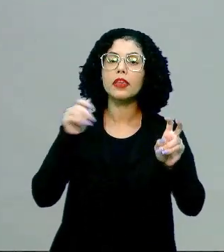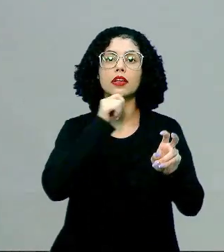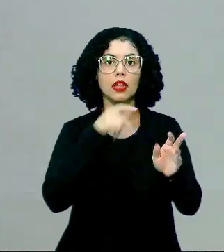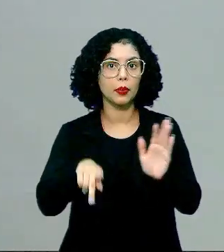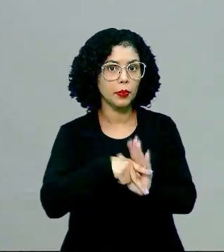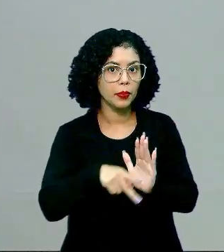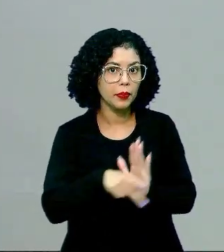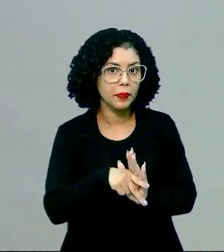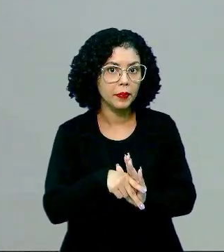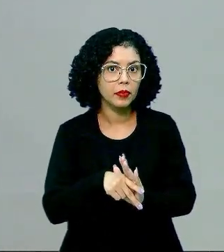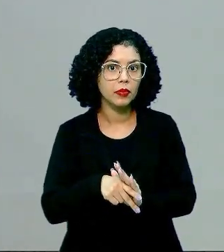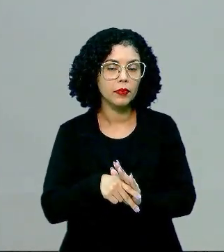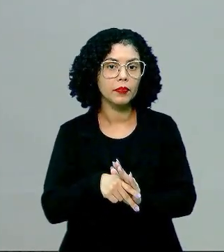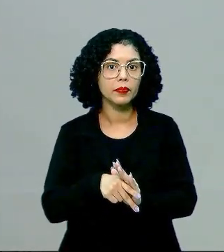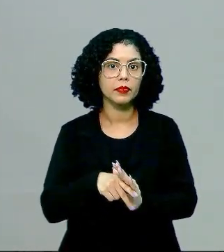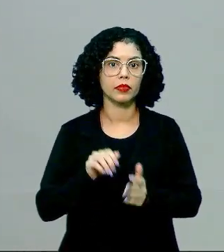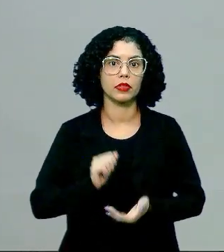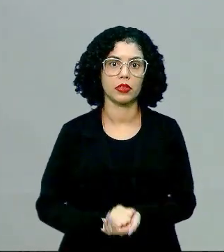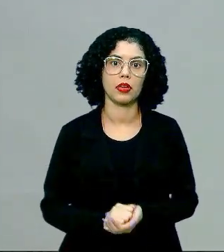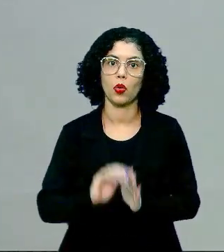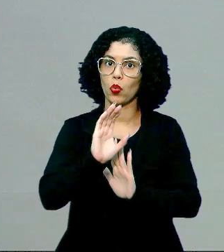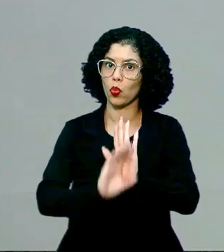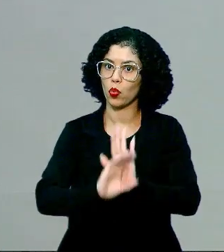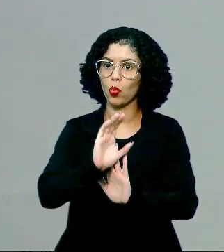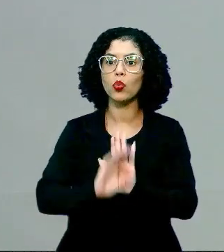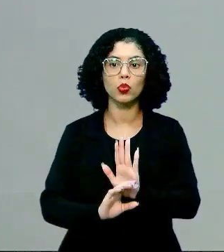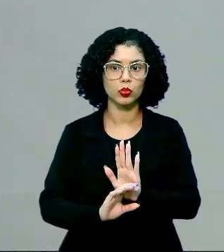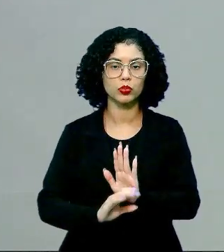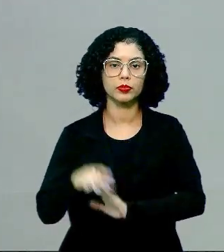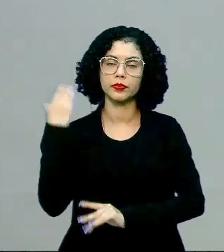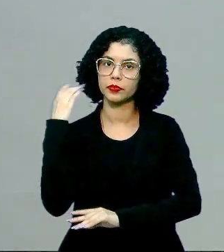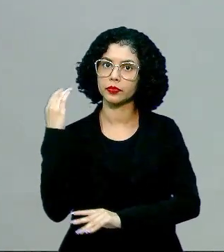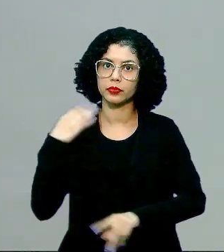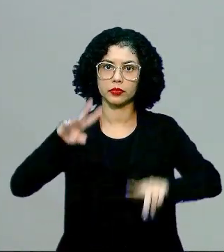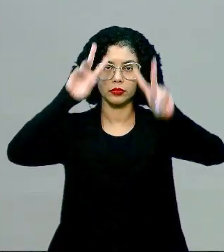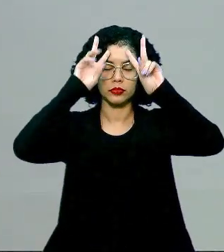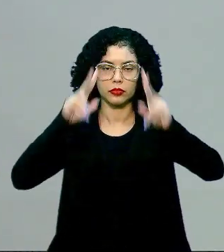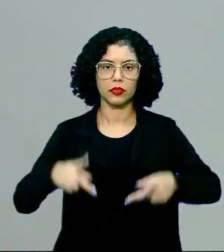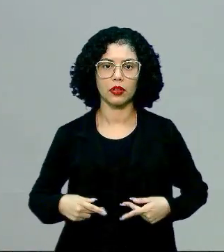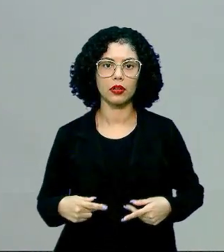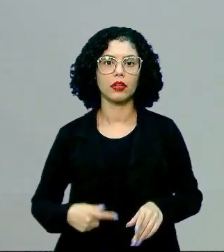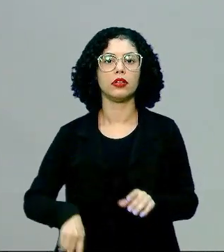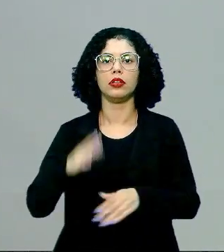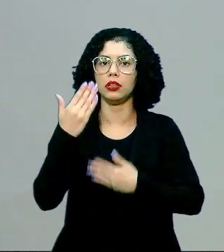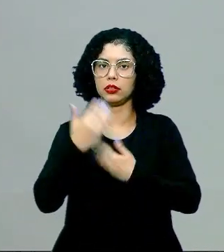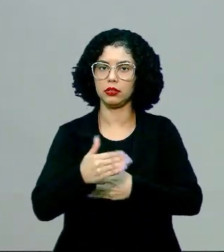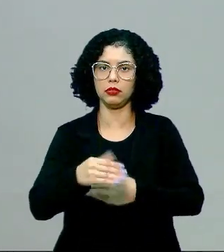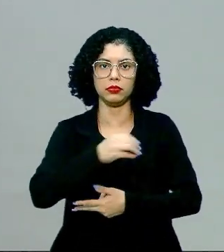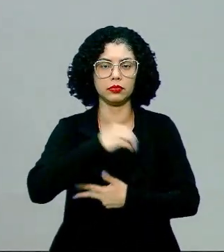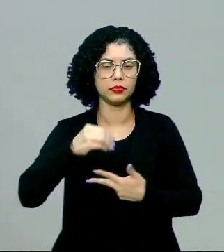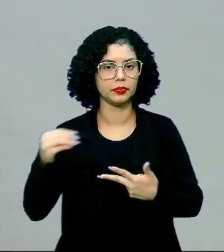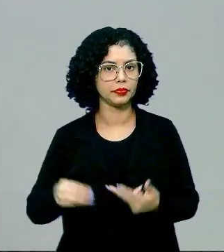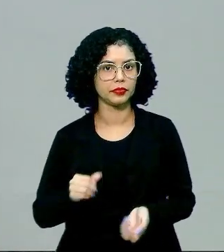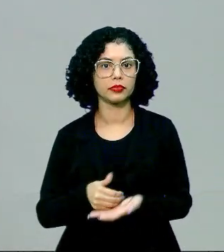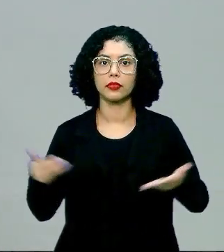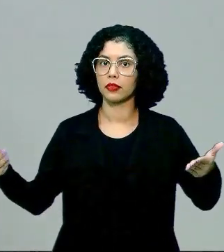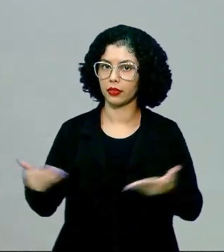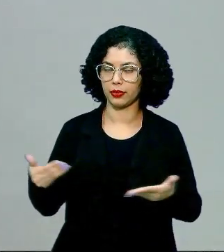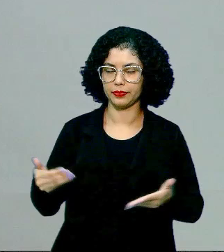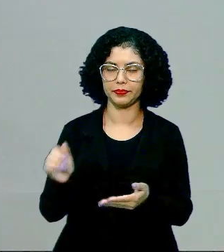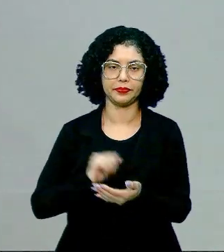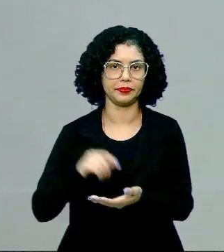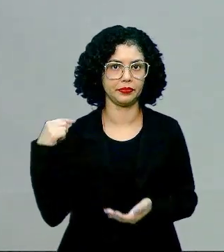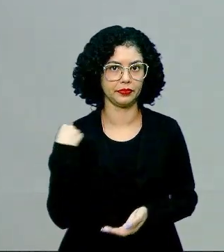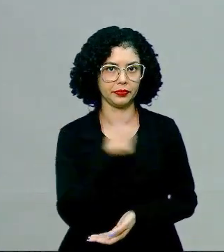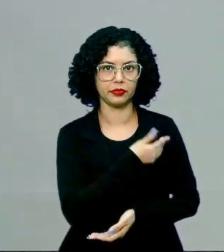temáticas que são recorrentes no componente de ciências humanas das provas do Enem. Então, a partir deste